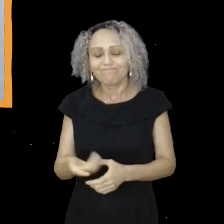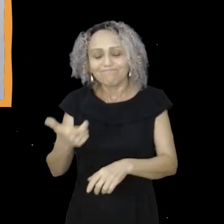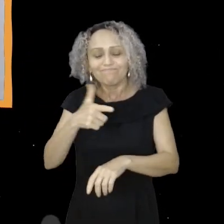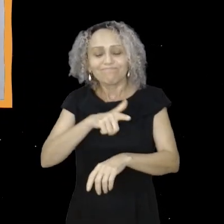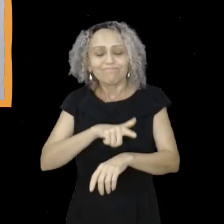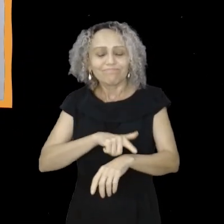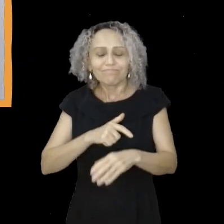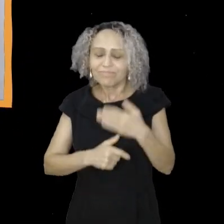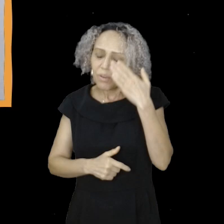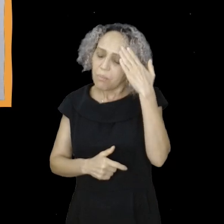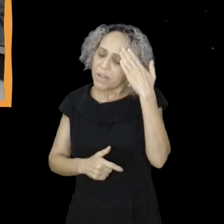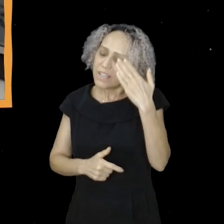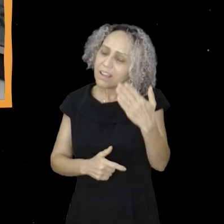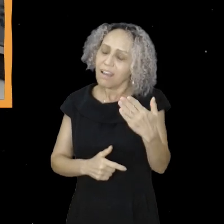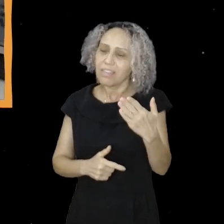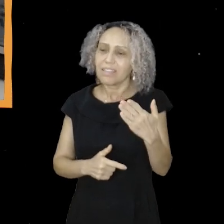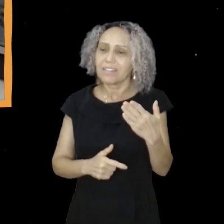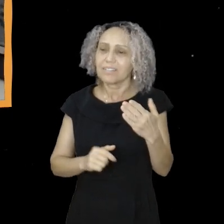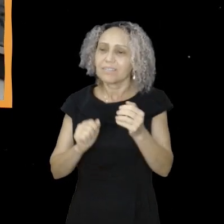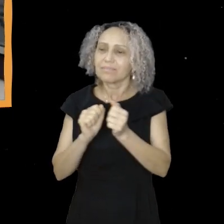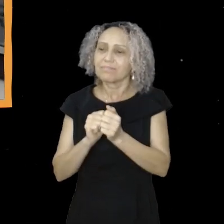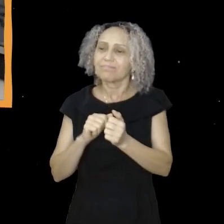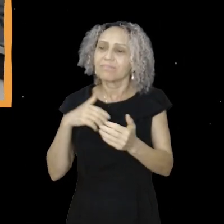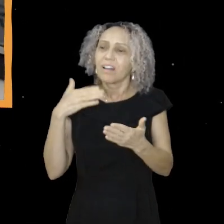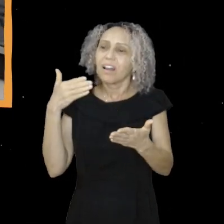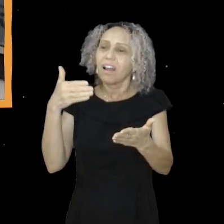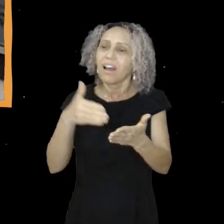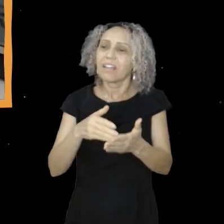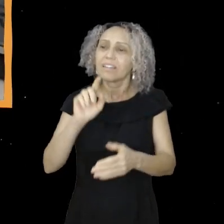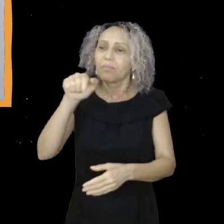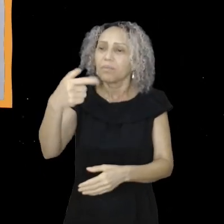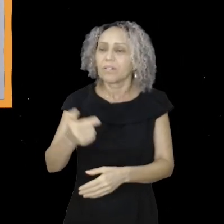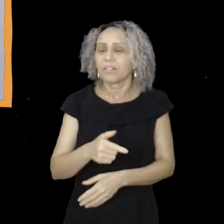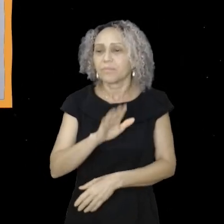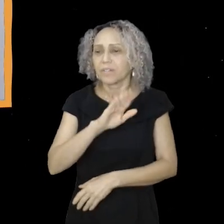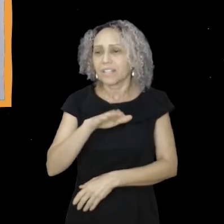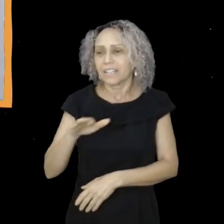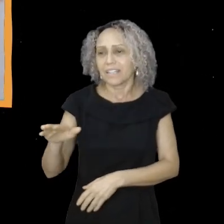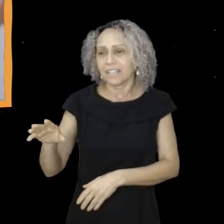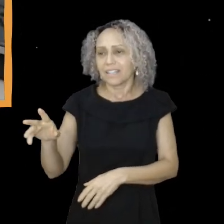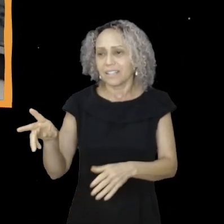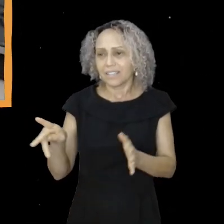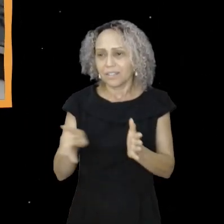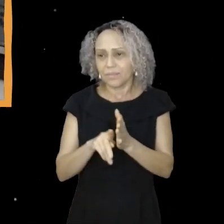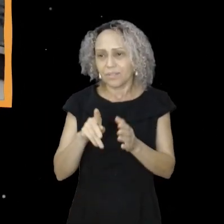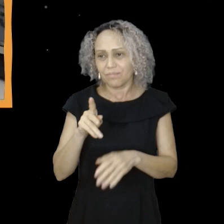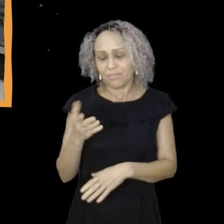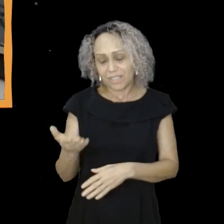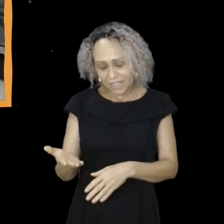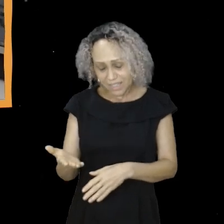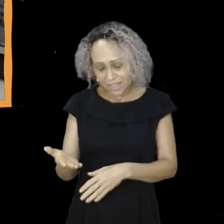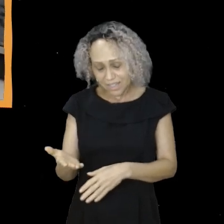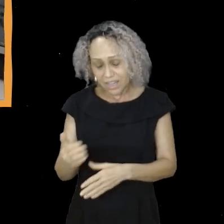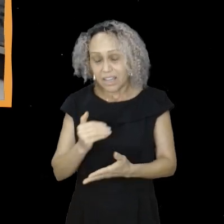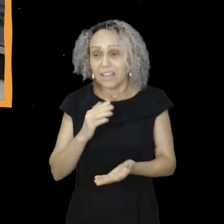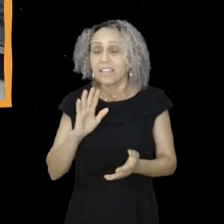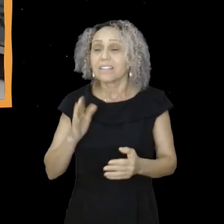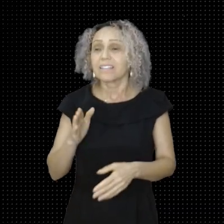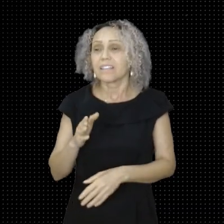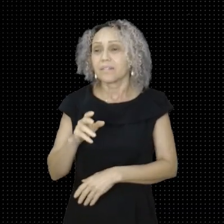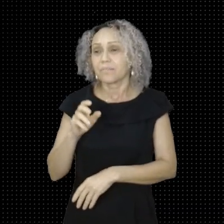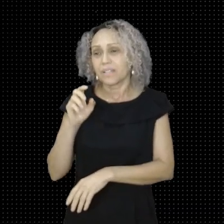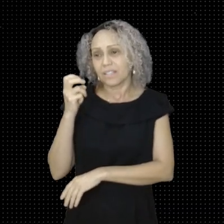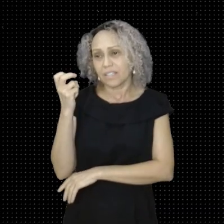muito obrigada pela companhia. Até o próximo, Crianças Petistas. Que estreia! Sempre no domingo, às 5 da